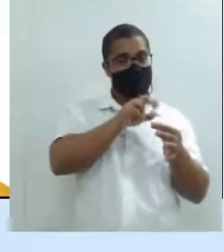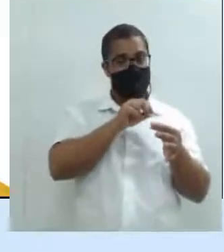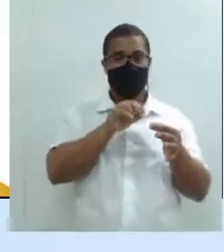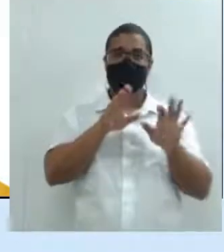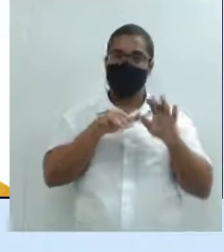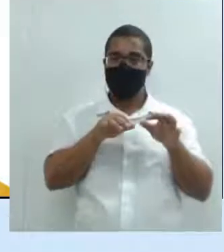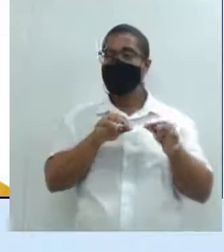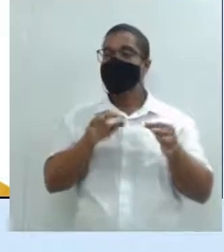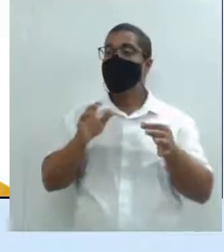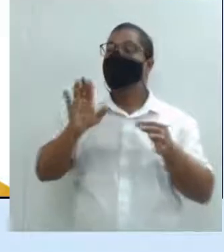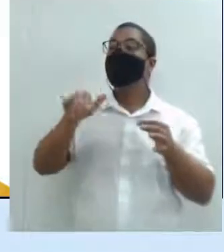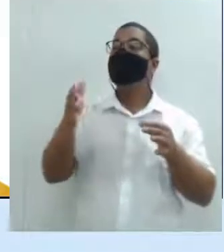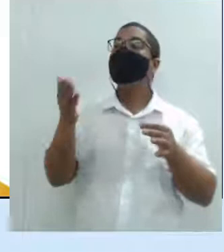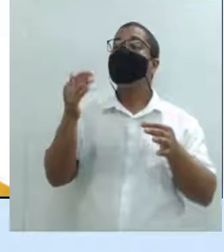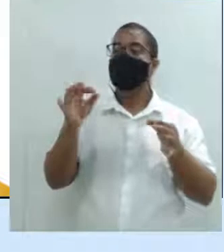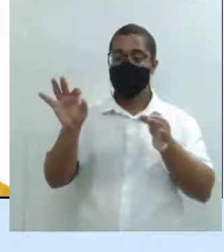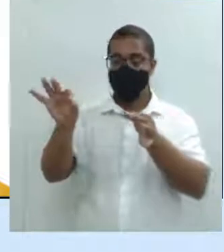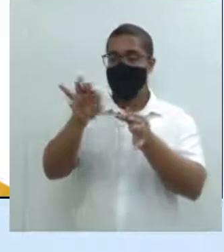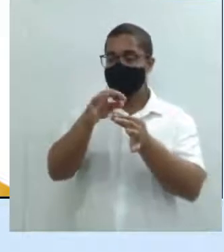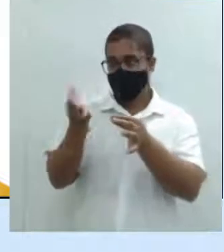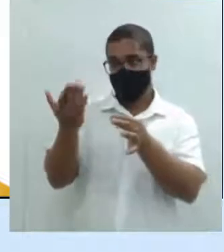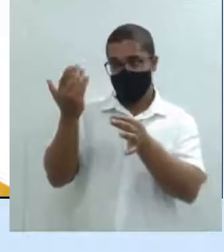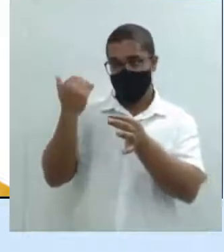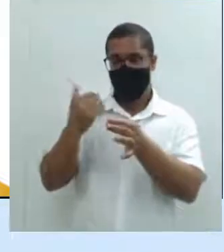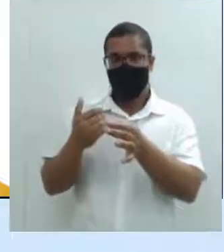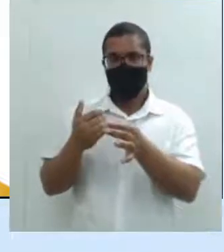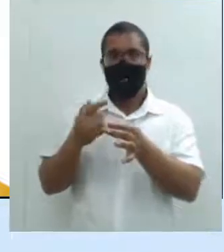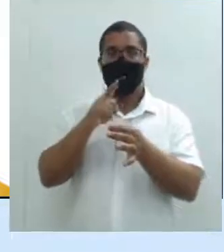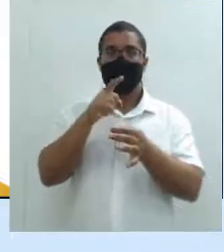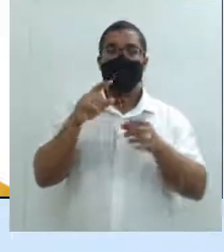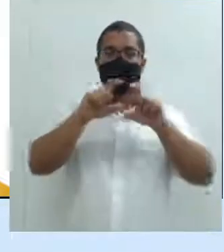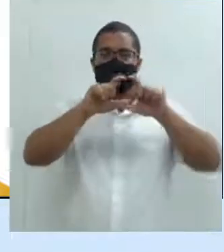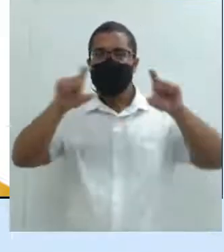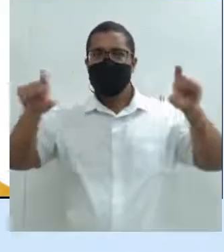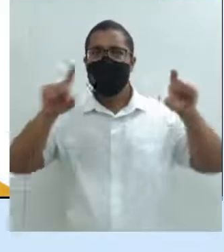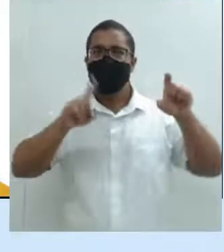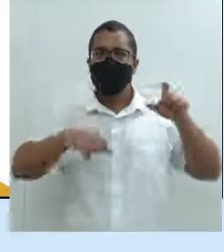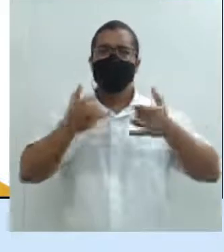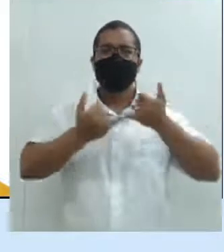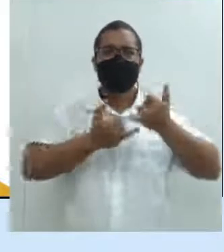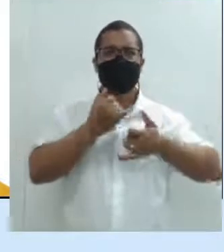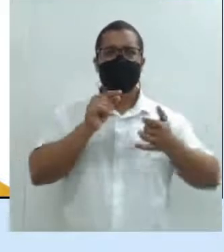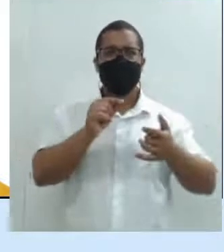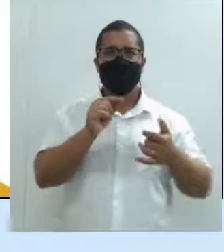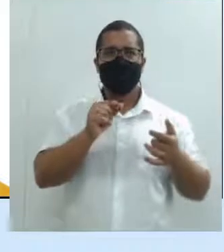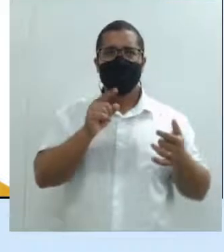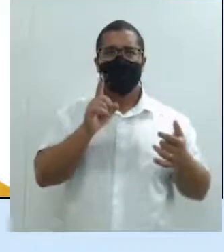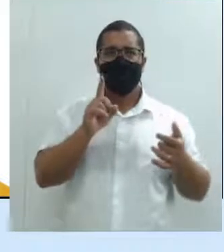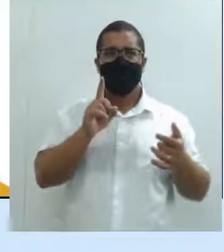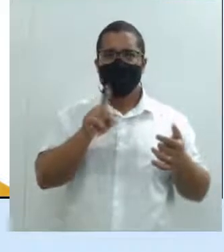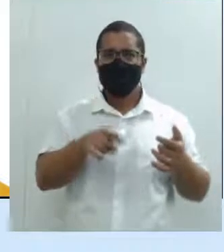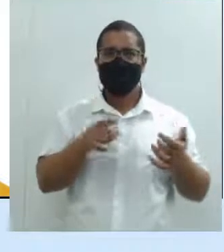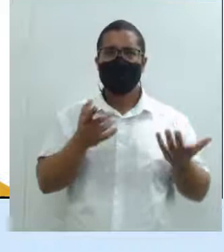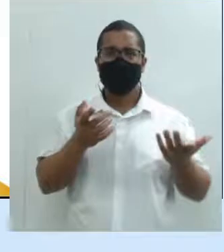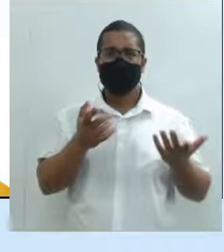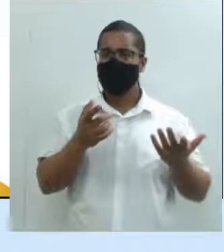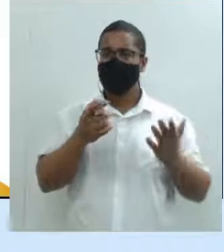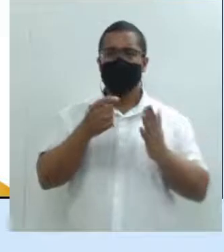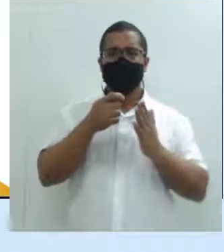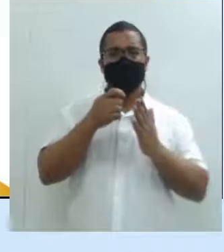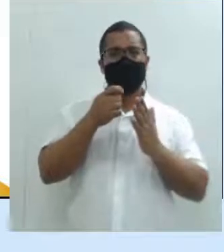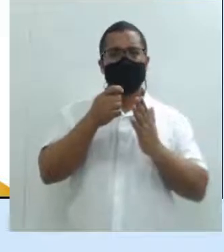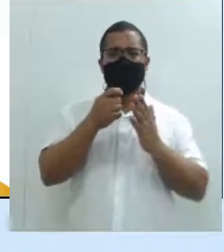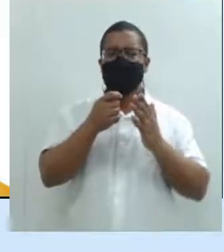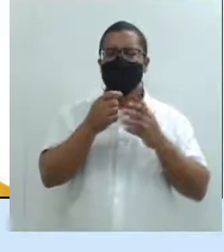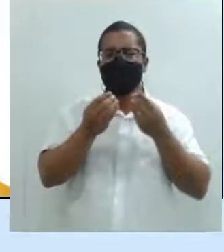algo assim. Então, essa tirinha, ela brinca um pouco com esse costume, né? Com esse tipo de ação. Vamos